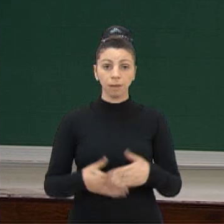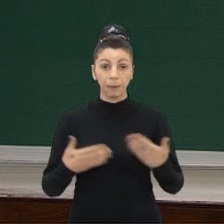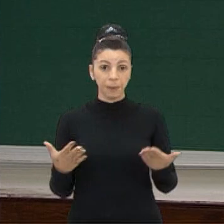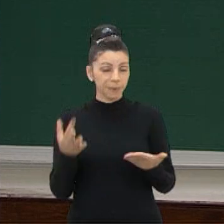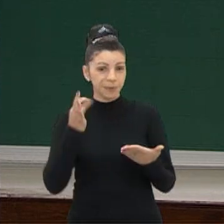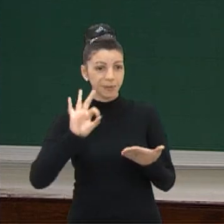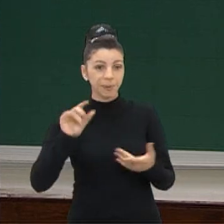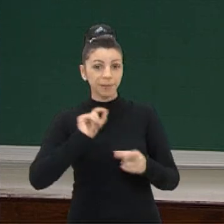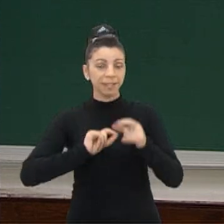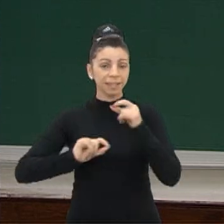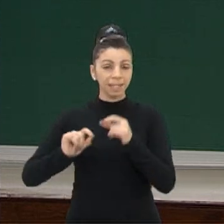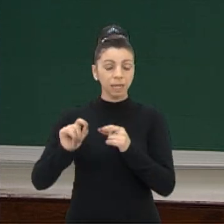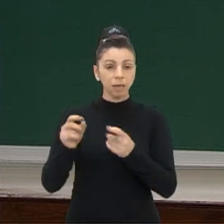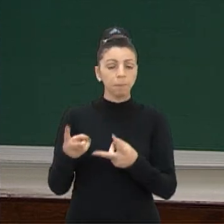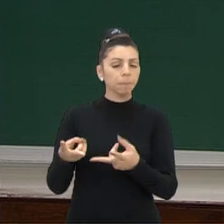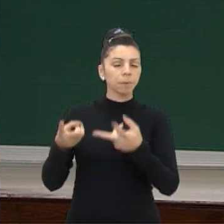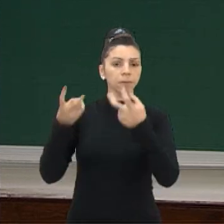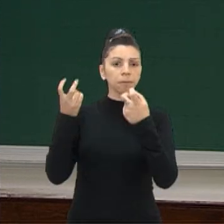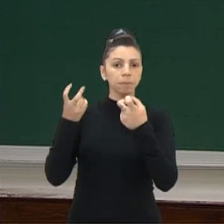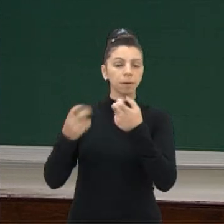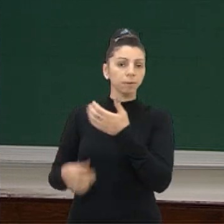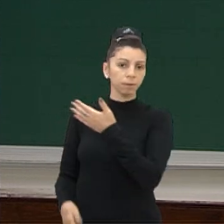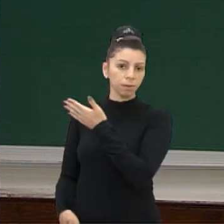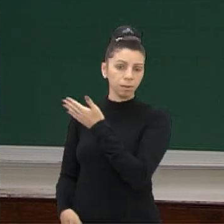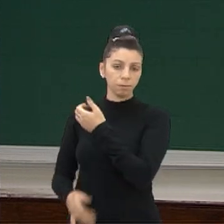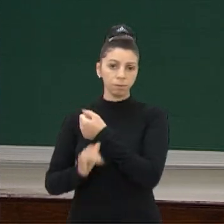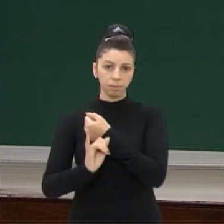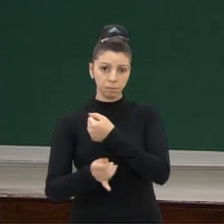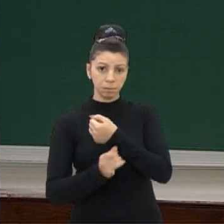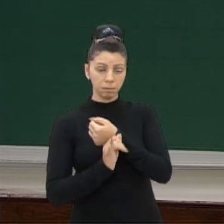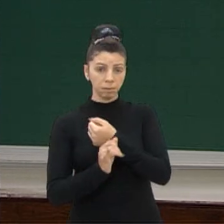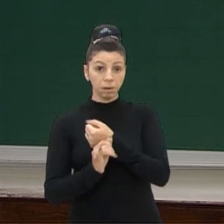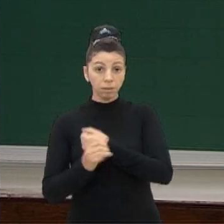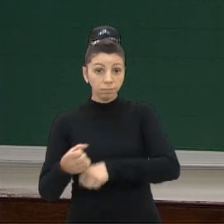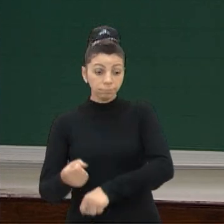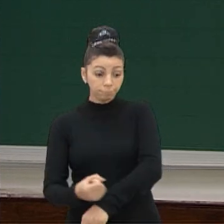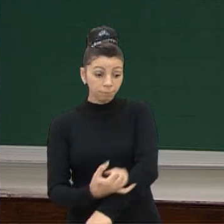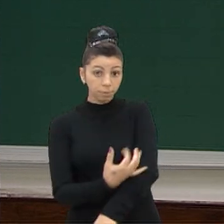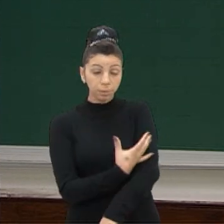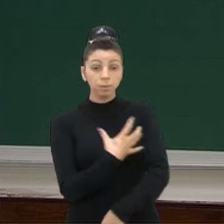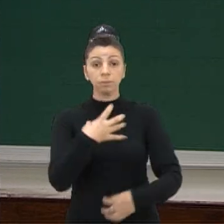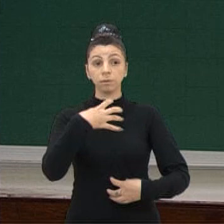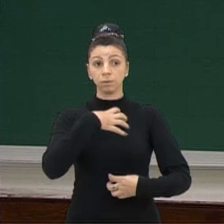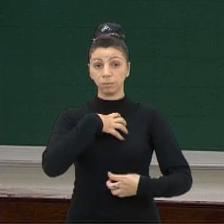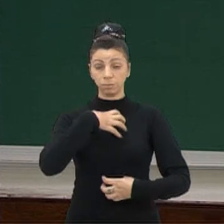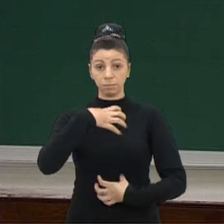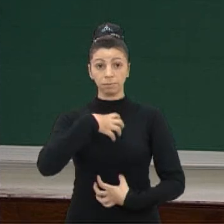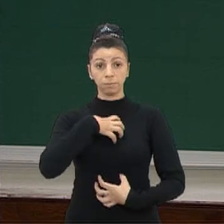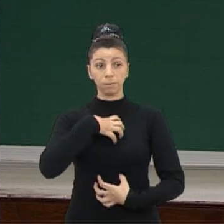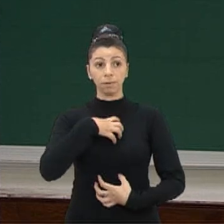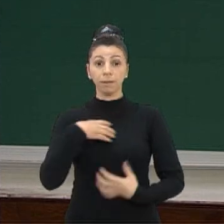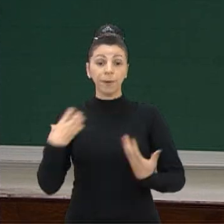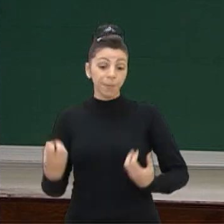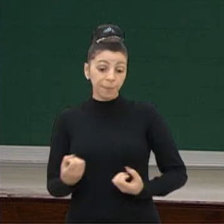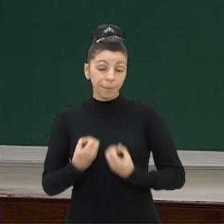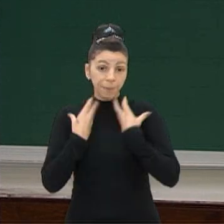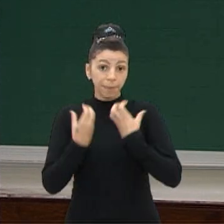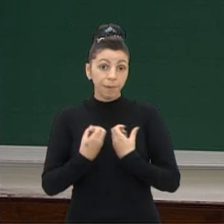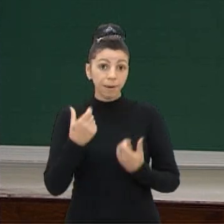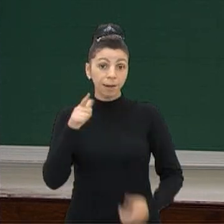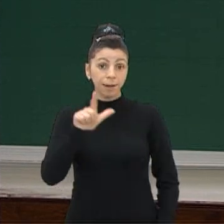Então, acertou, pessoal, quem conseguiu perceber que essa crônica, ela trata de sentimentos, né? Se ela trata de sentimentos, é uma